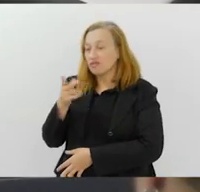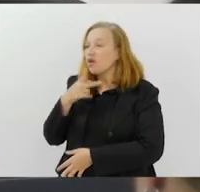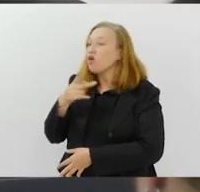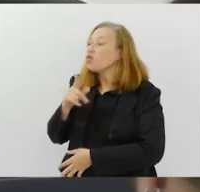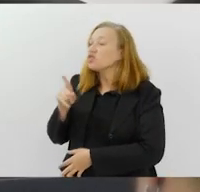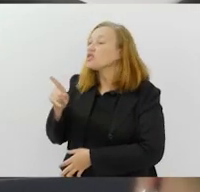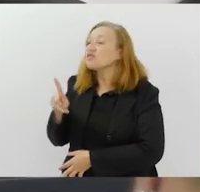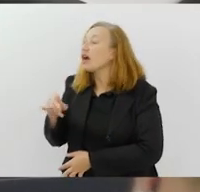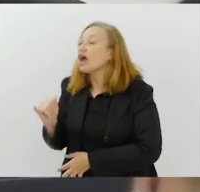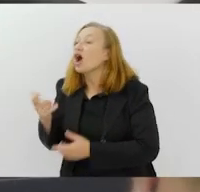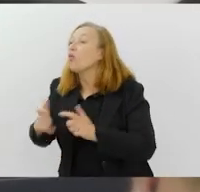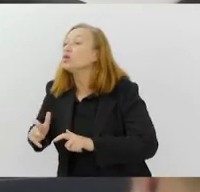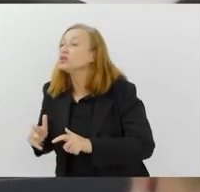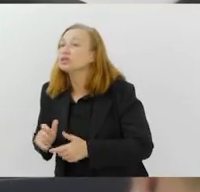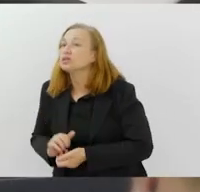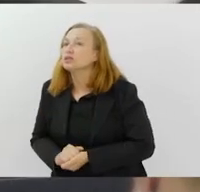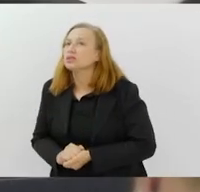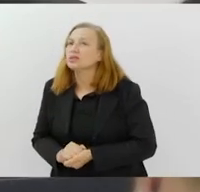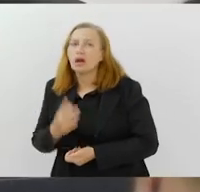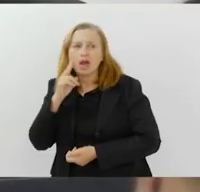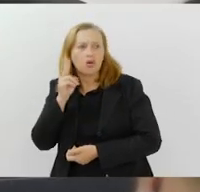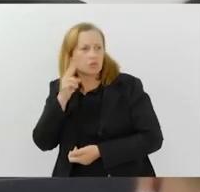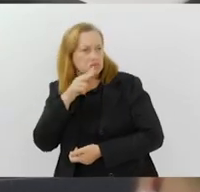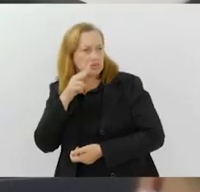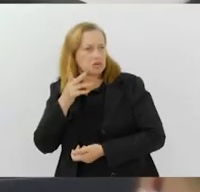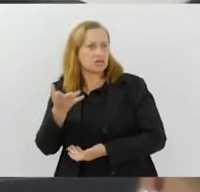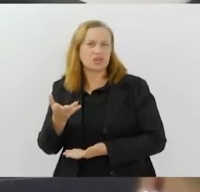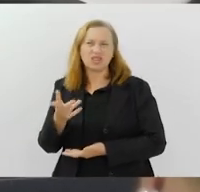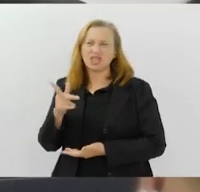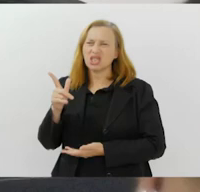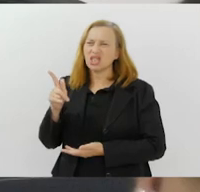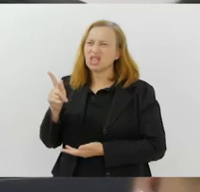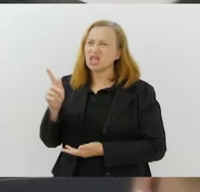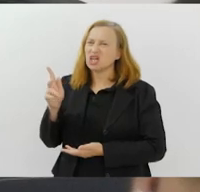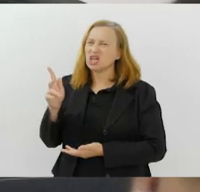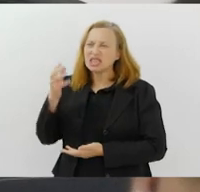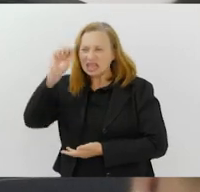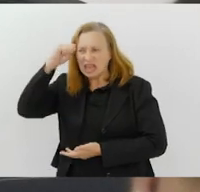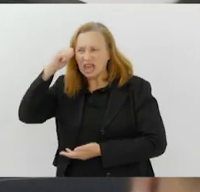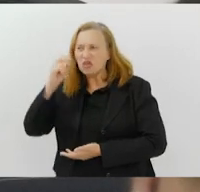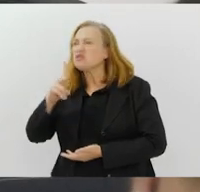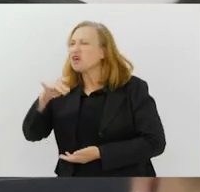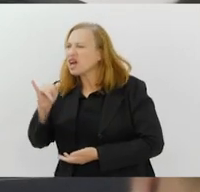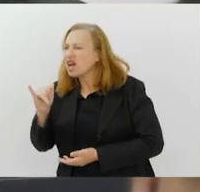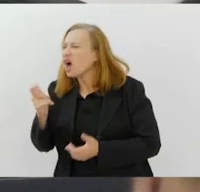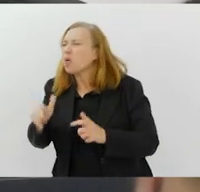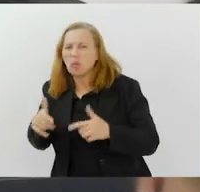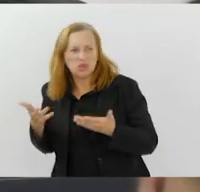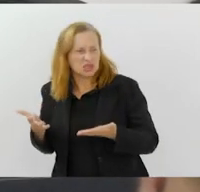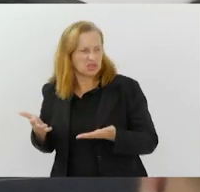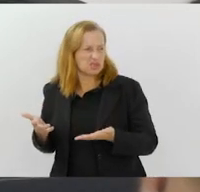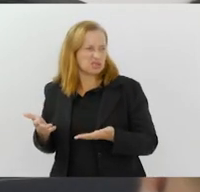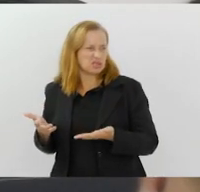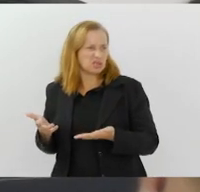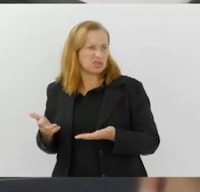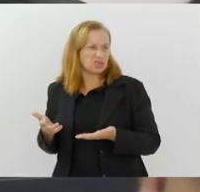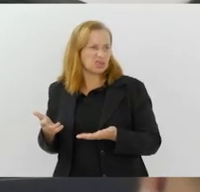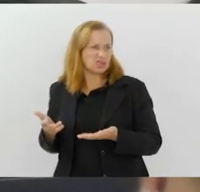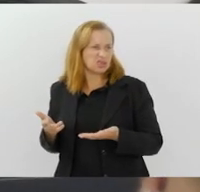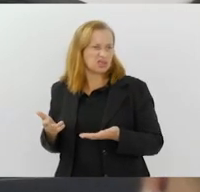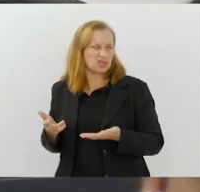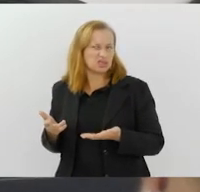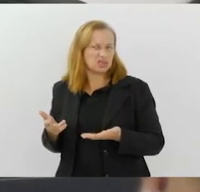onde vai onde E aí eu olhei pra cara dele o vai aonde que é isso